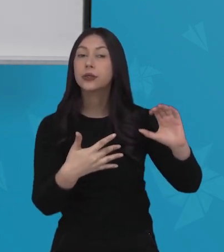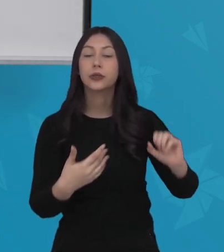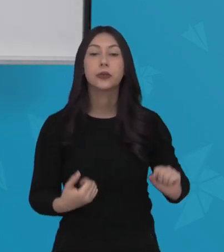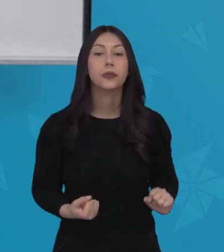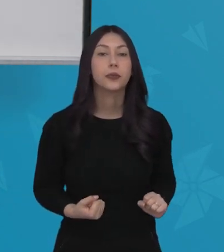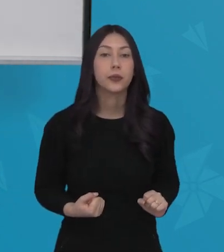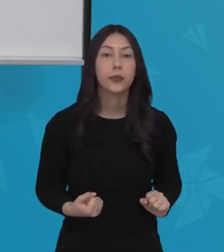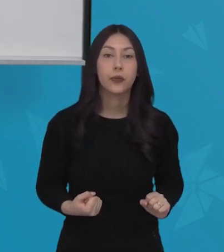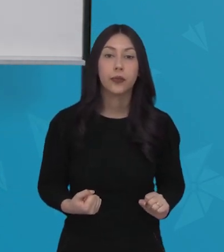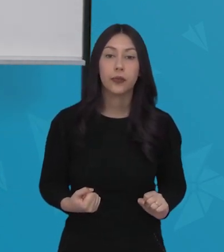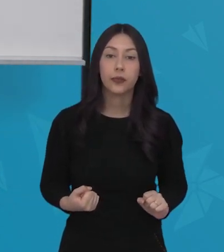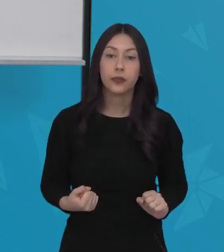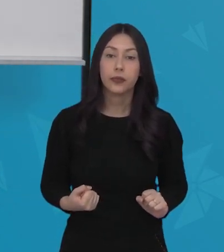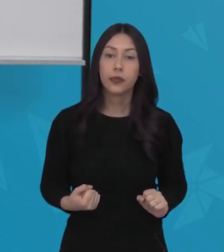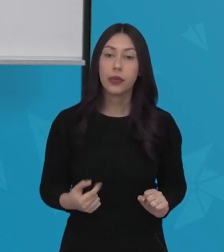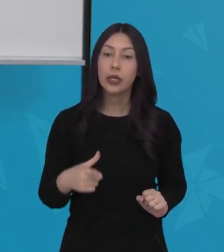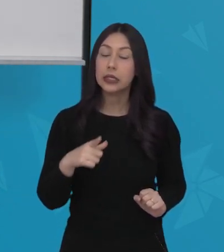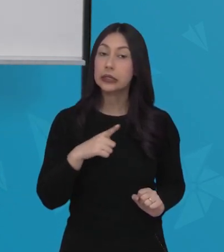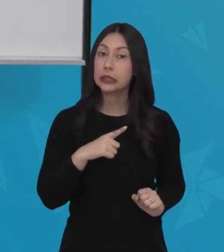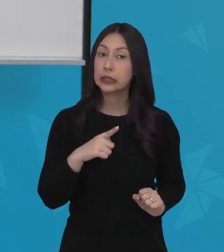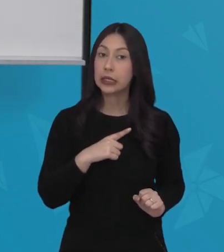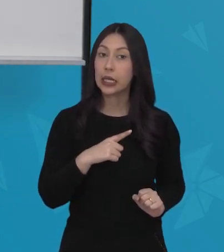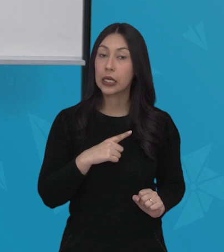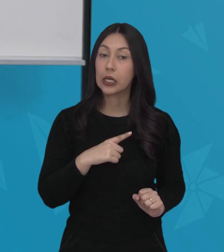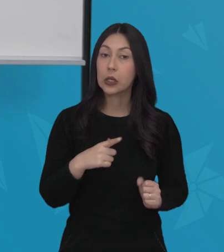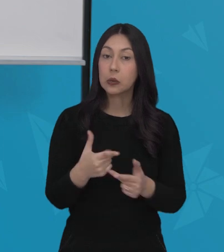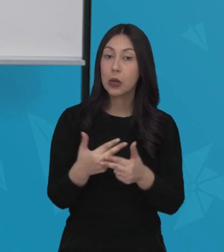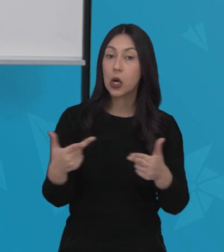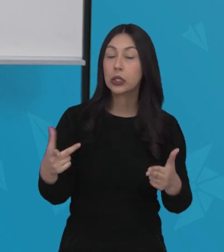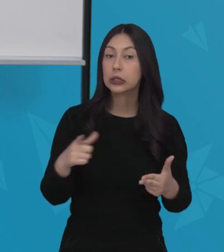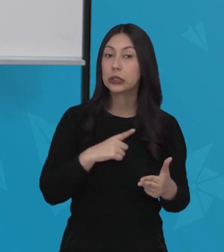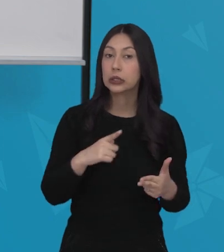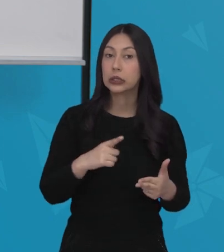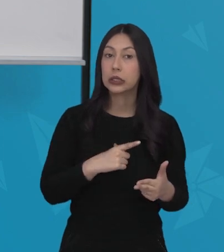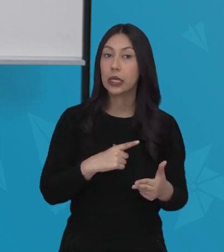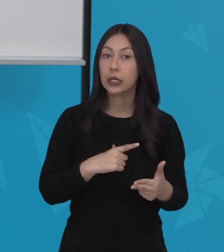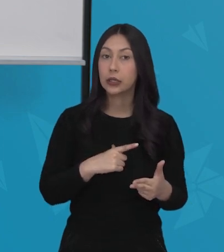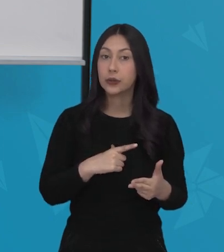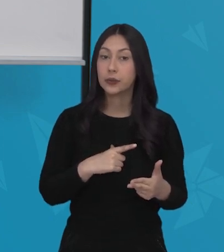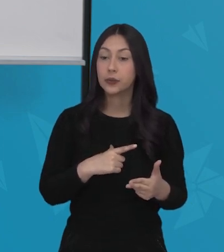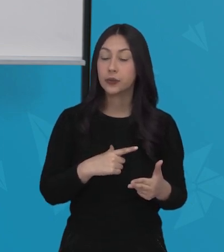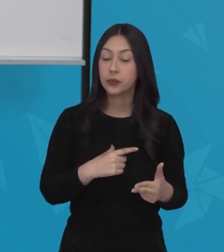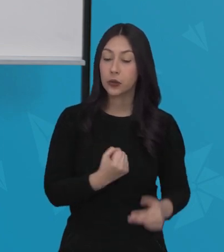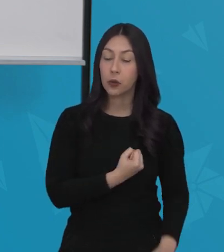O que acontece é que existe um caso em que a gente tem potências